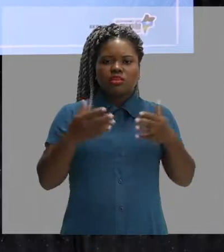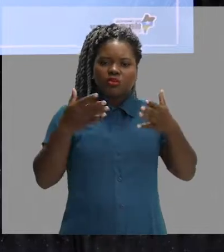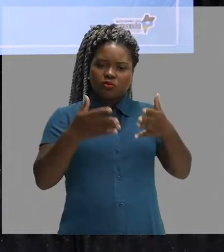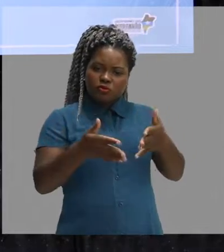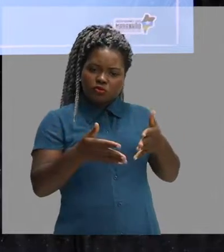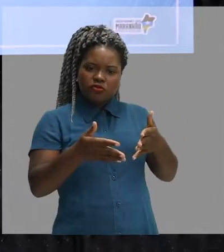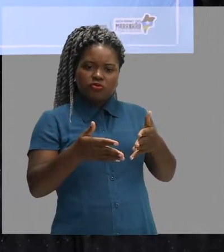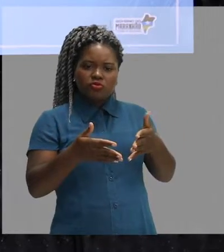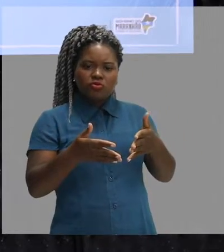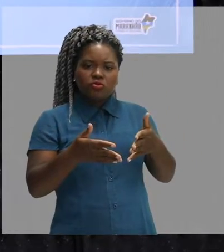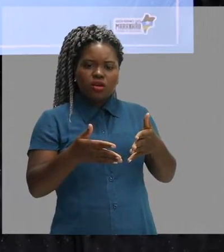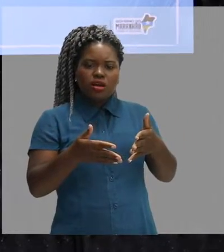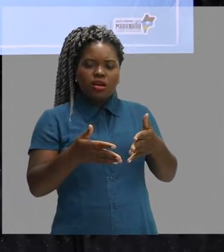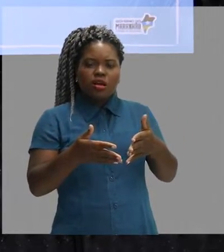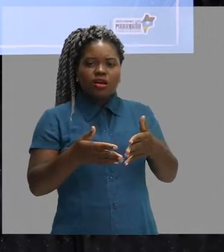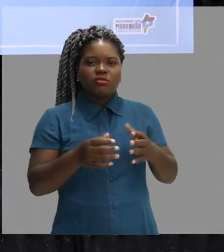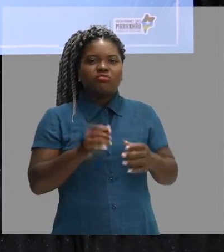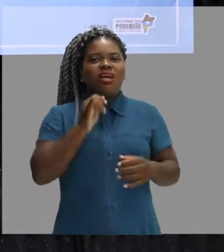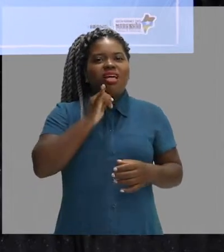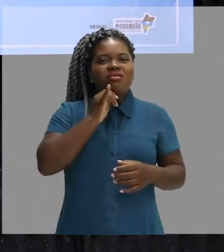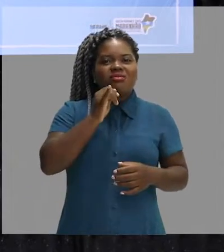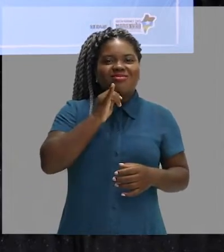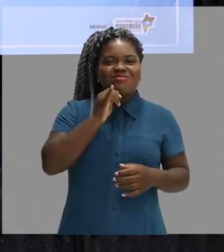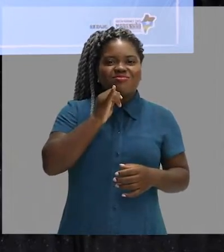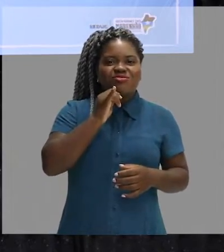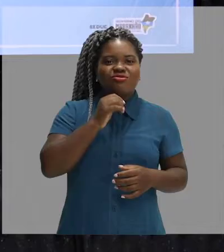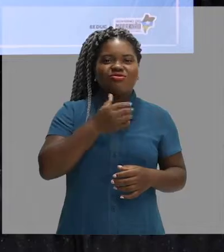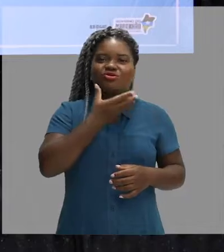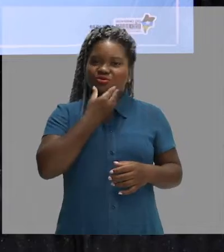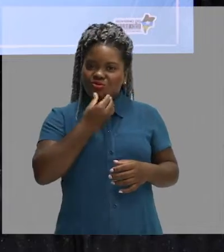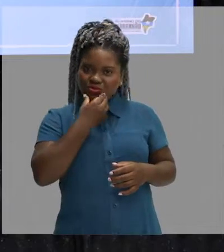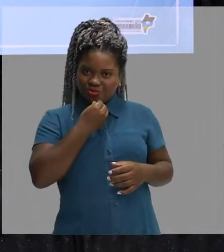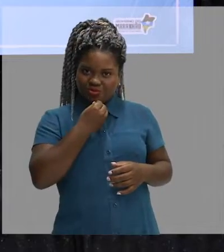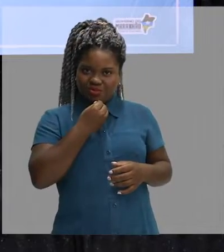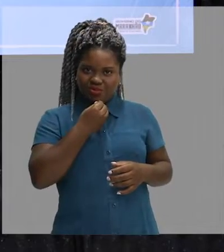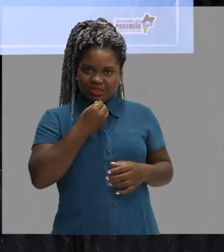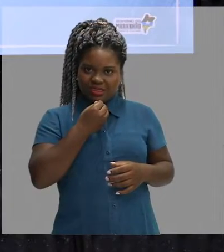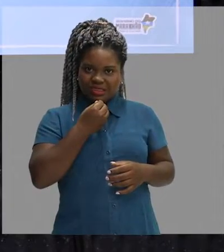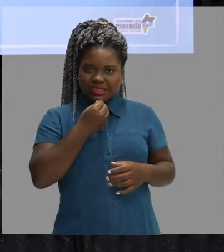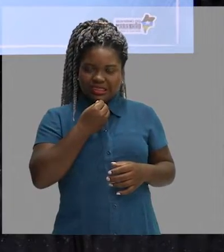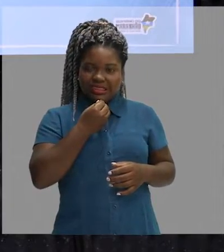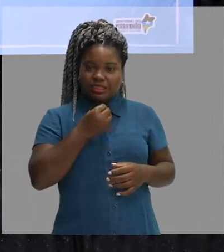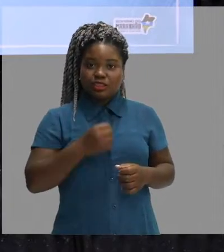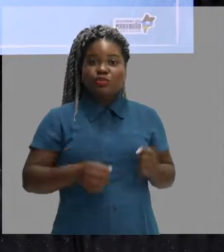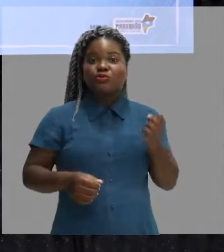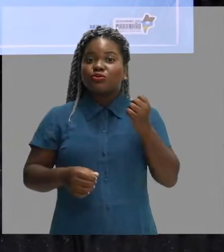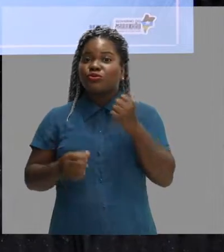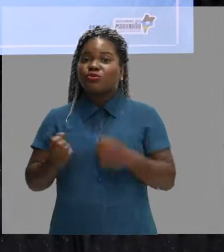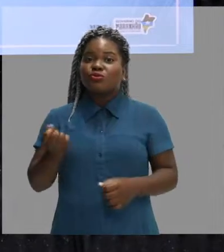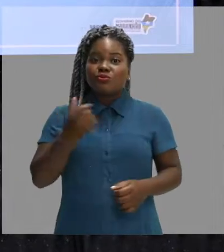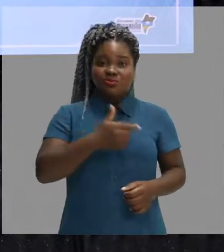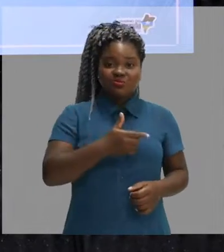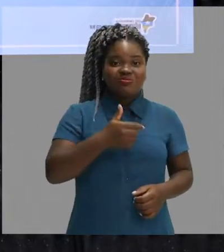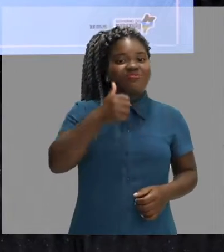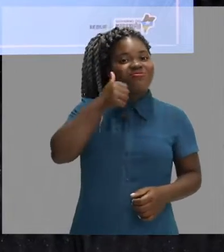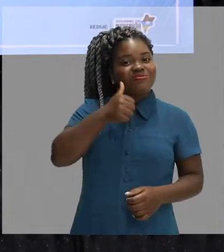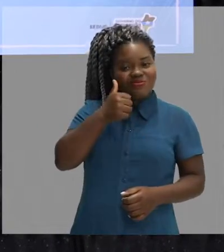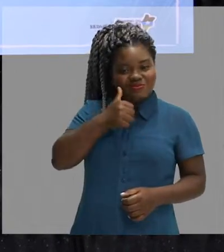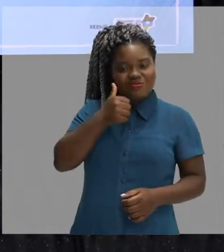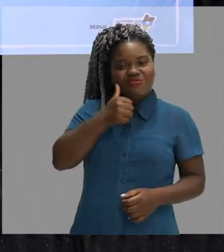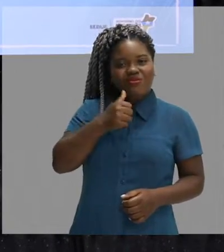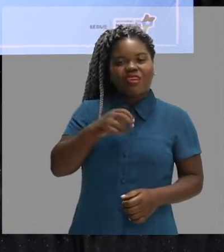ser masculino em relação ao feminino, beleza? Então, se a gente pensar na vida política, no mercado de